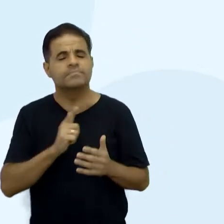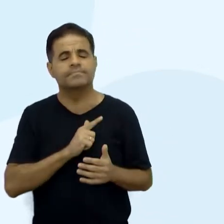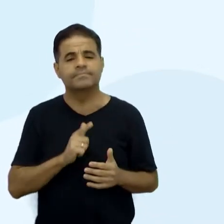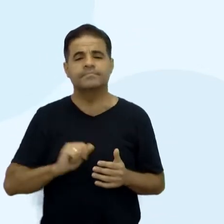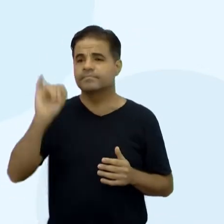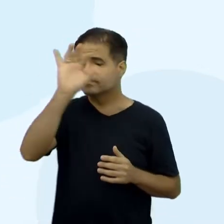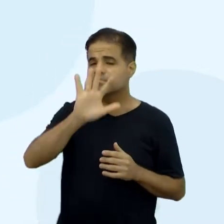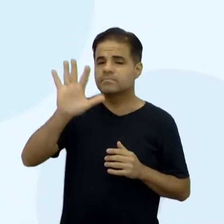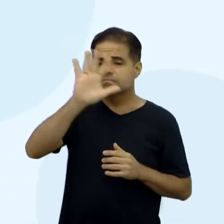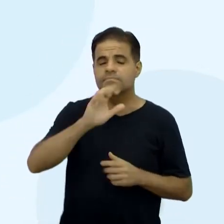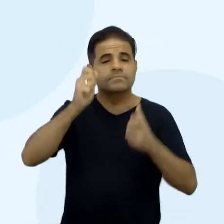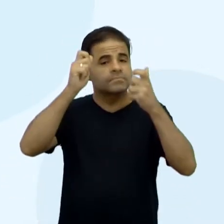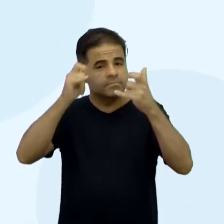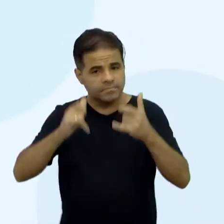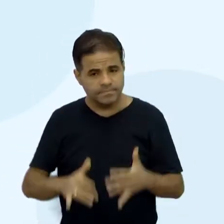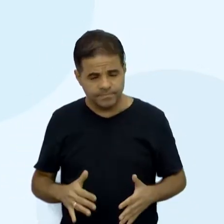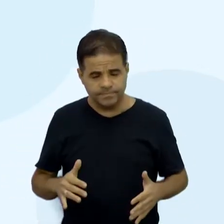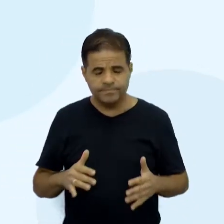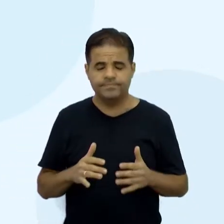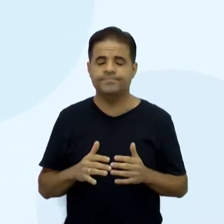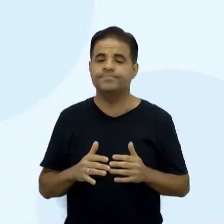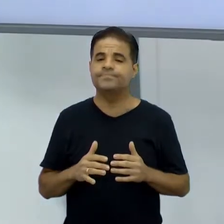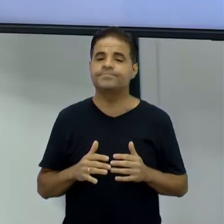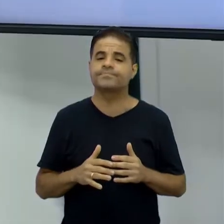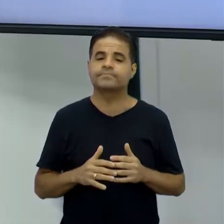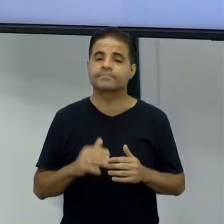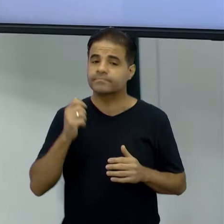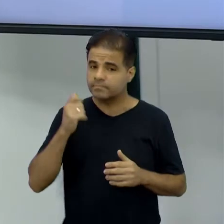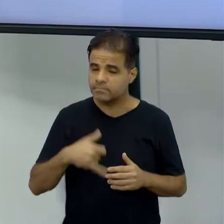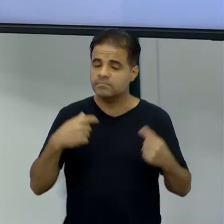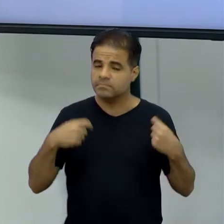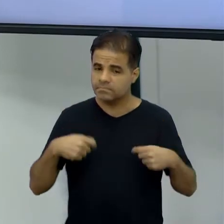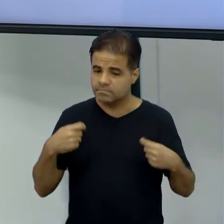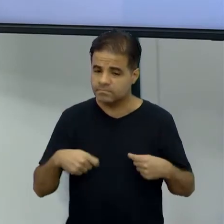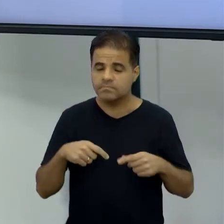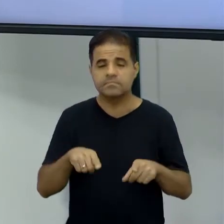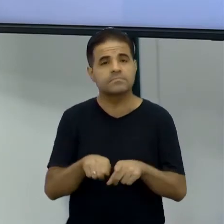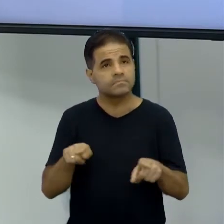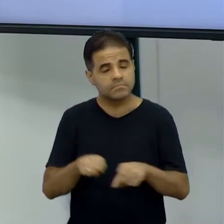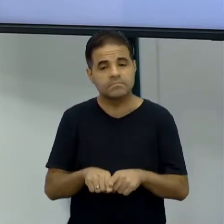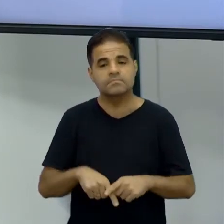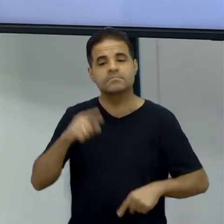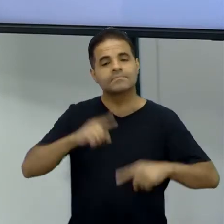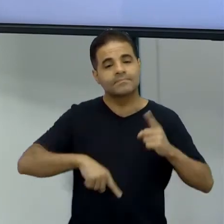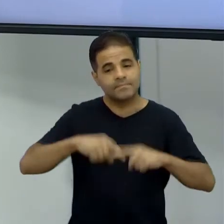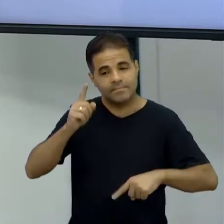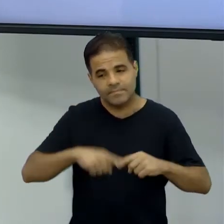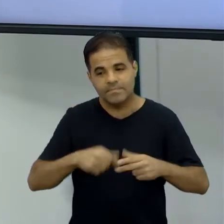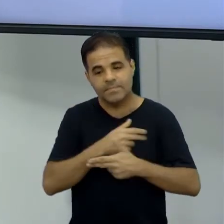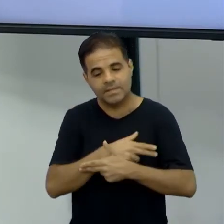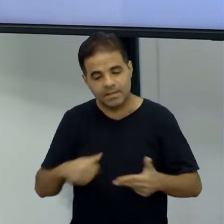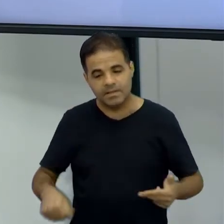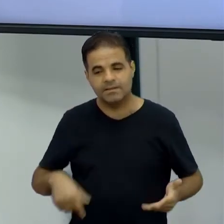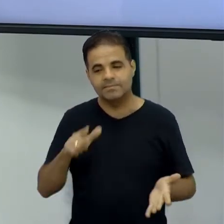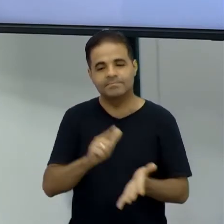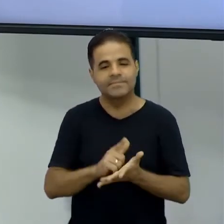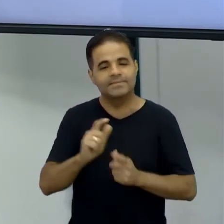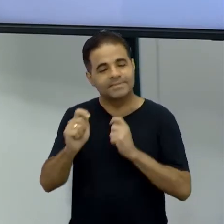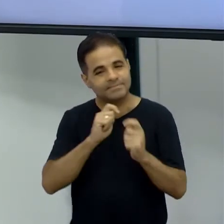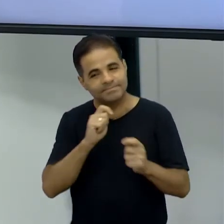a imagem que diz por si só, certo, né? Mas ela precisa ainda de um elemento que é a